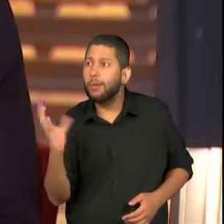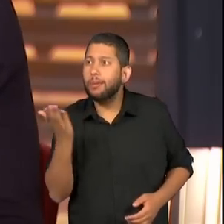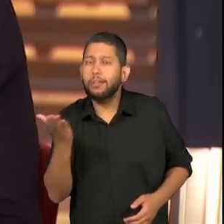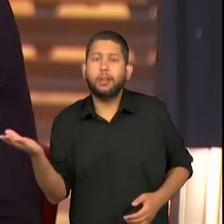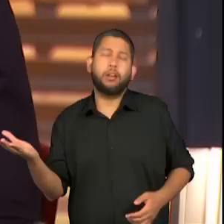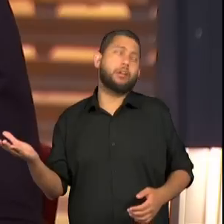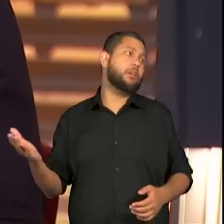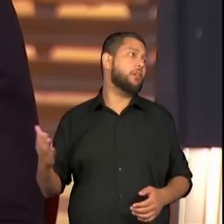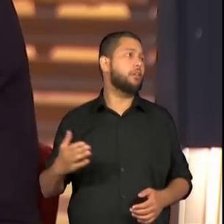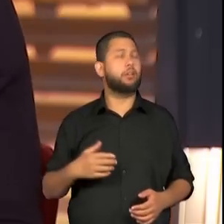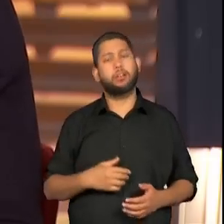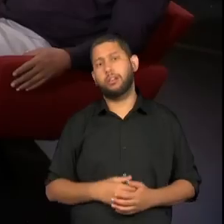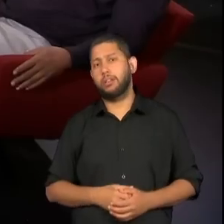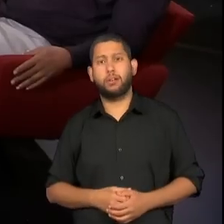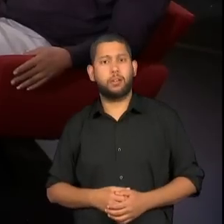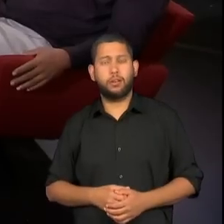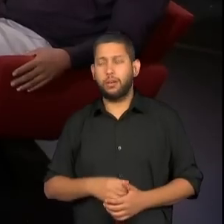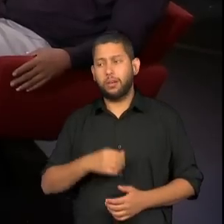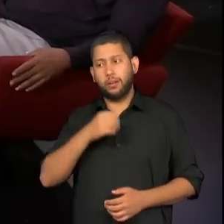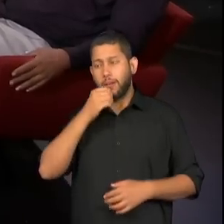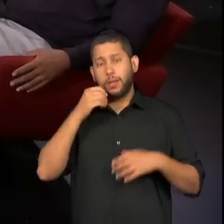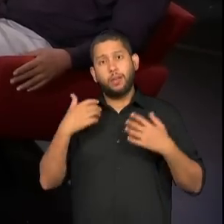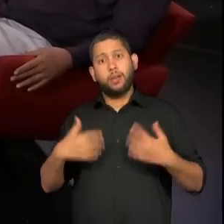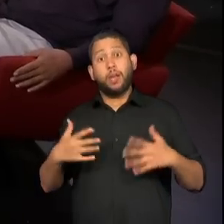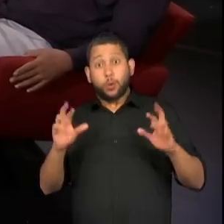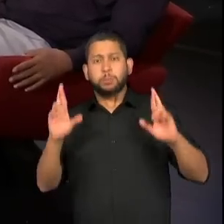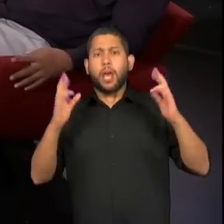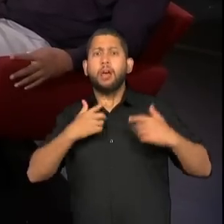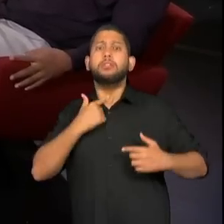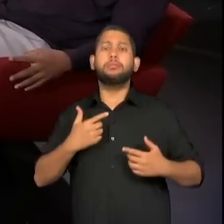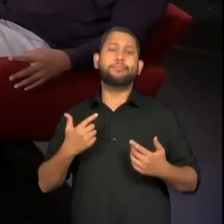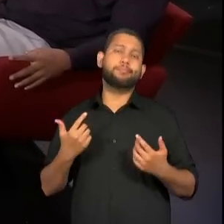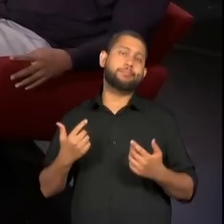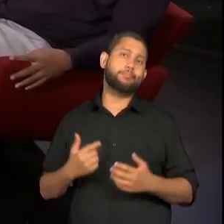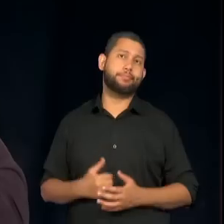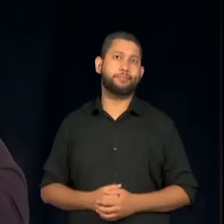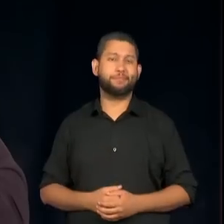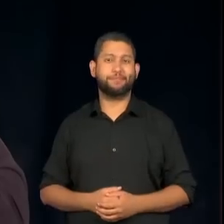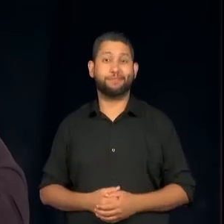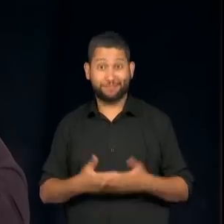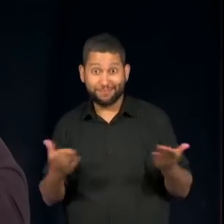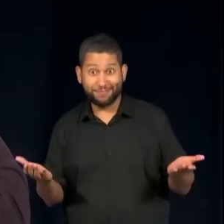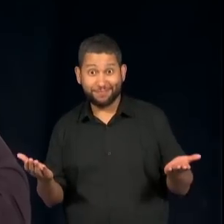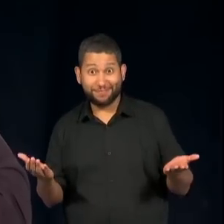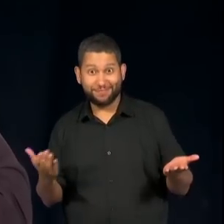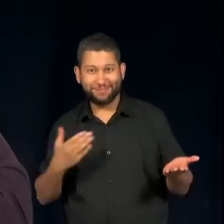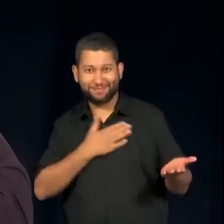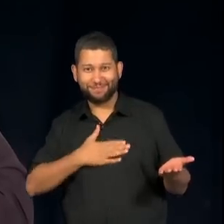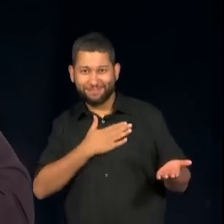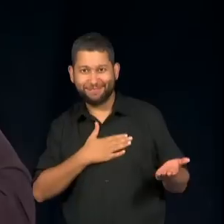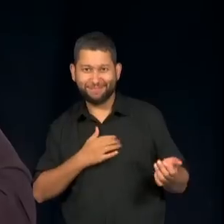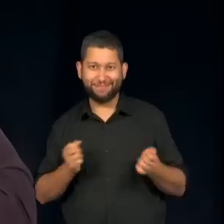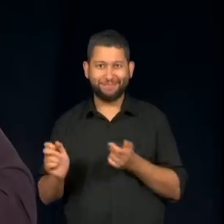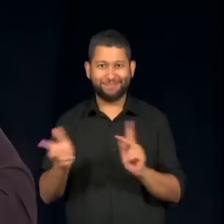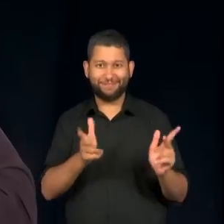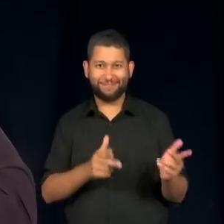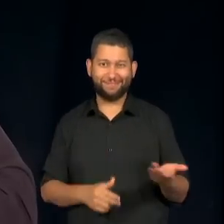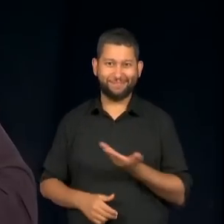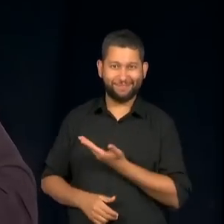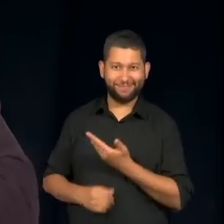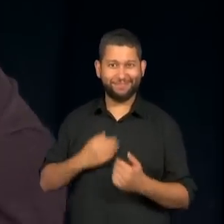pô, tira a esperança um pouco, né? E aí, pessoal, tá gostando da real aqui do meu